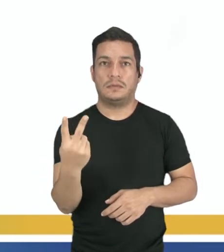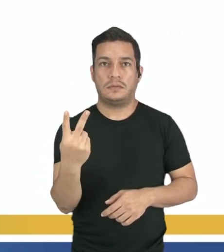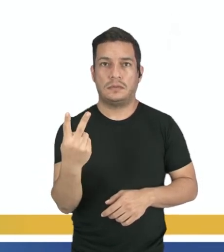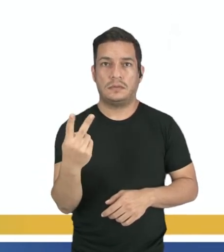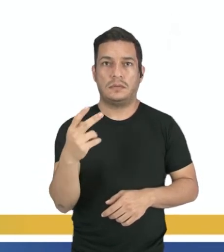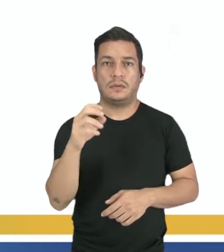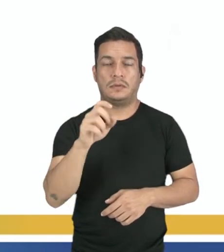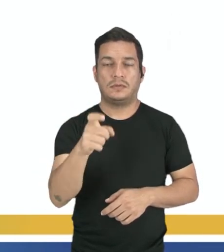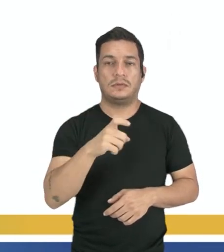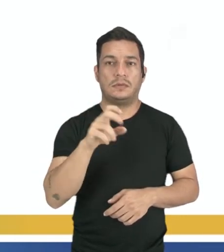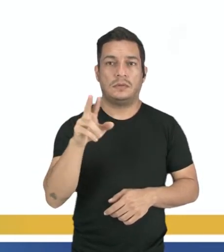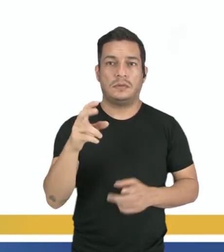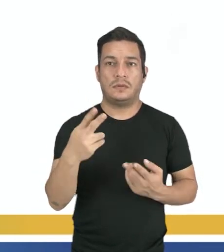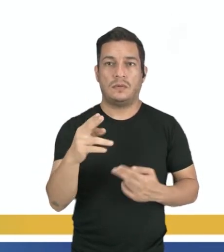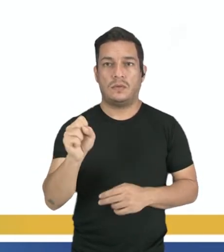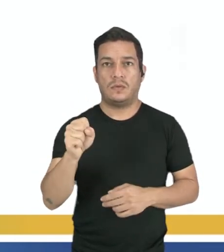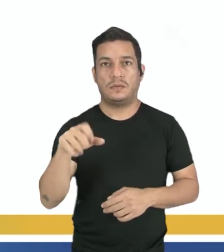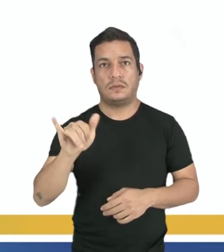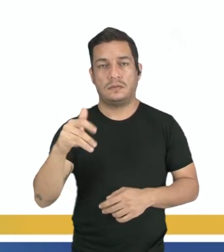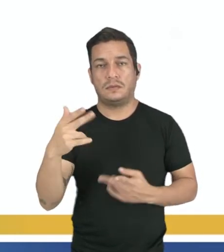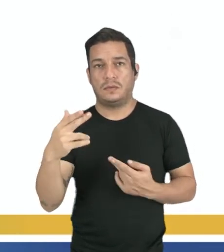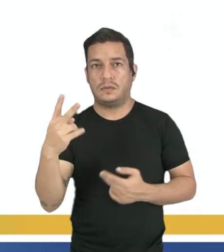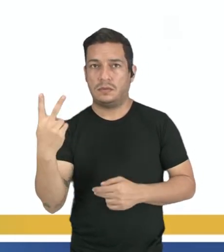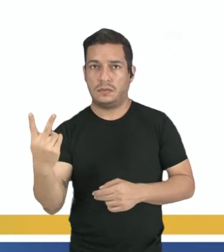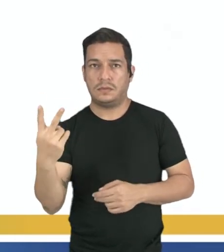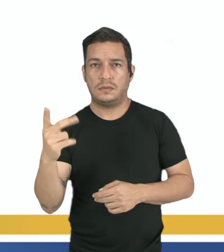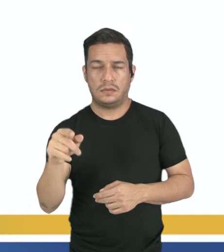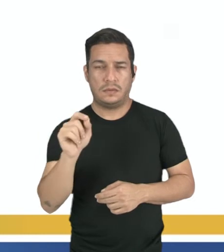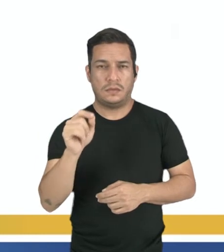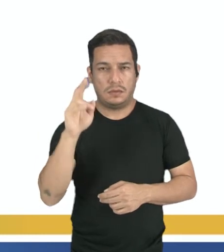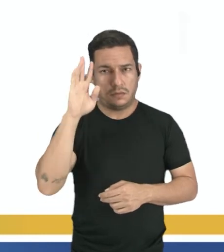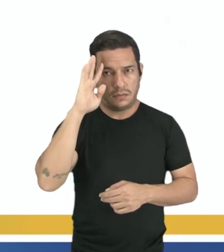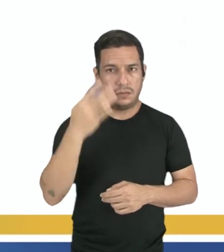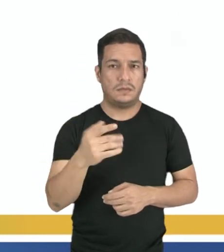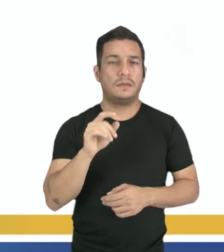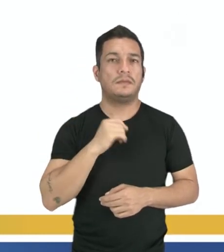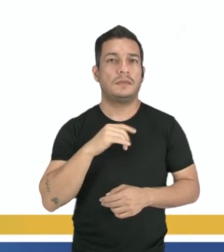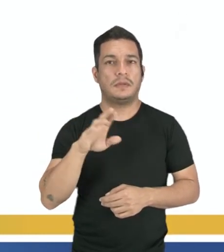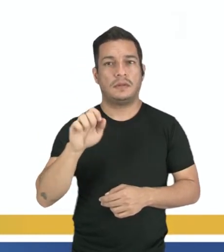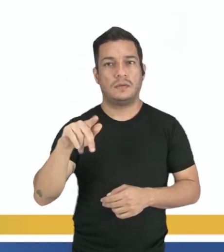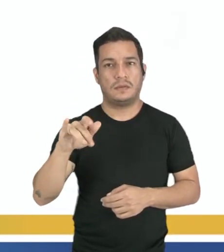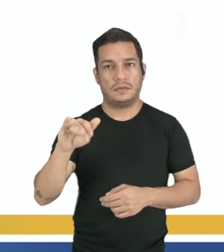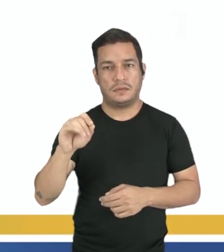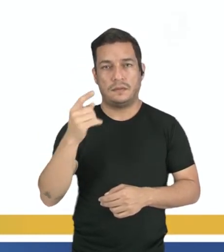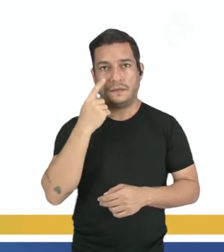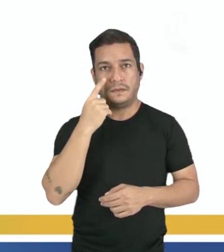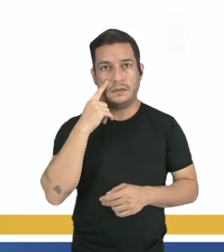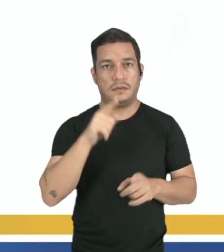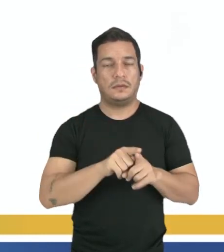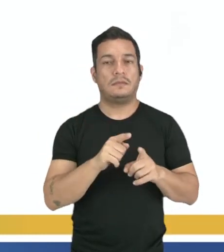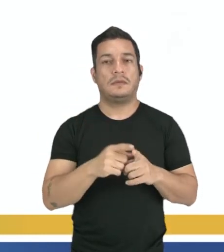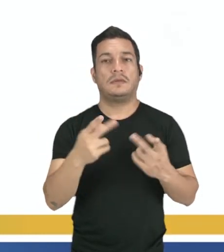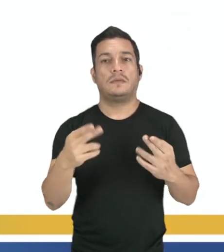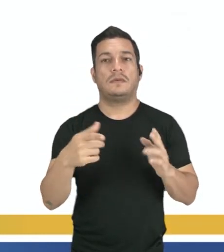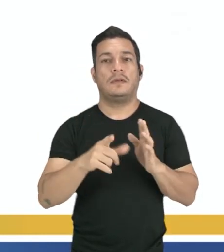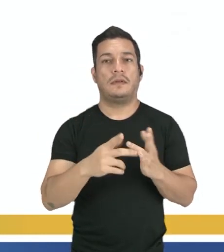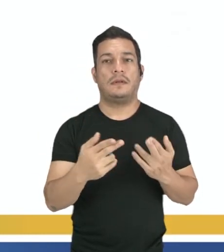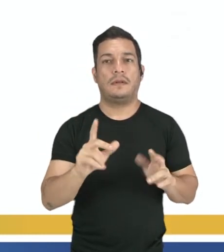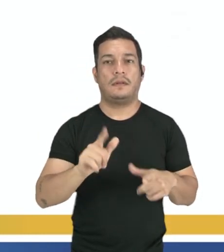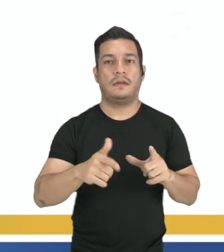8 e y igual a 2. Será que esse par ordenado é uma solução para a nossa equação Então, faremos da mesma forma que na letra